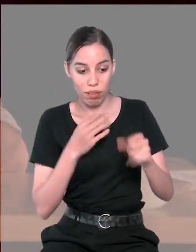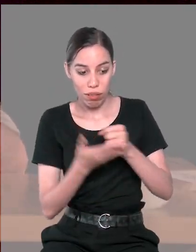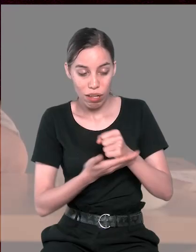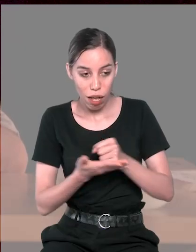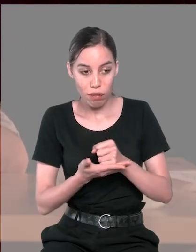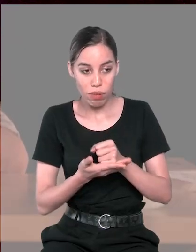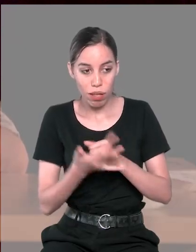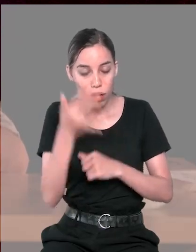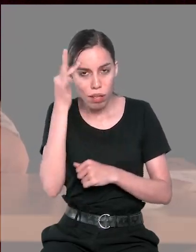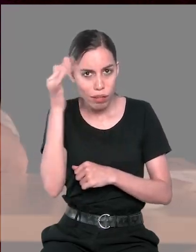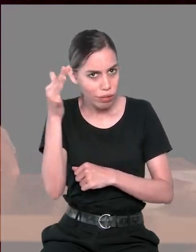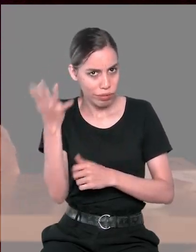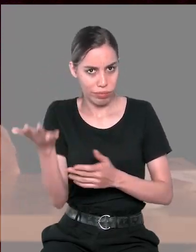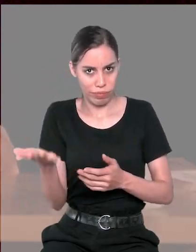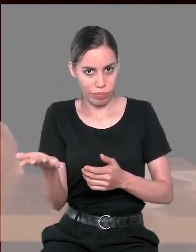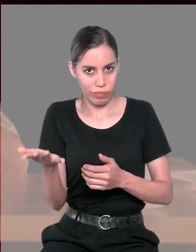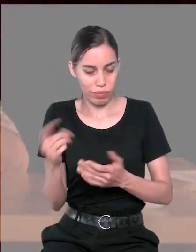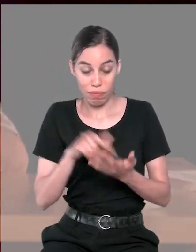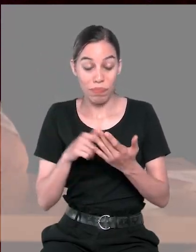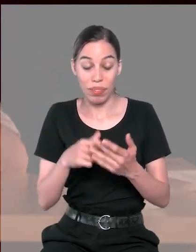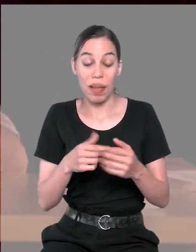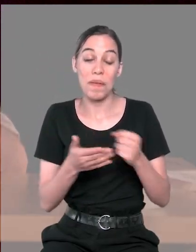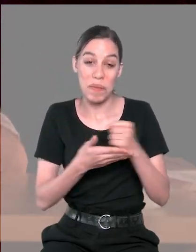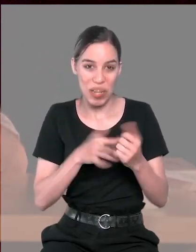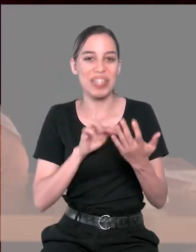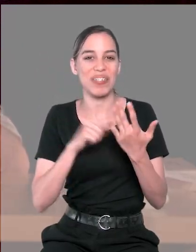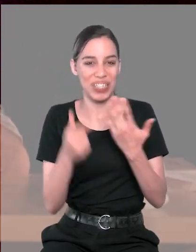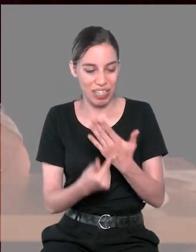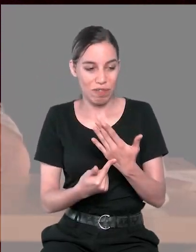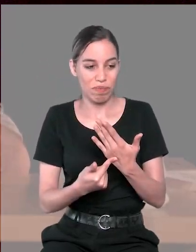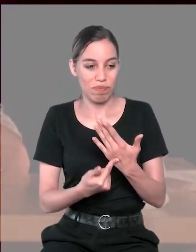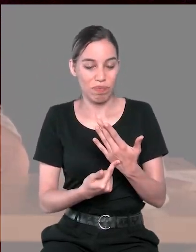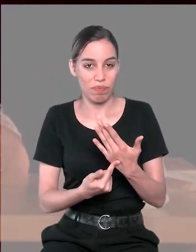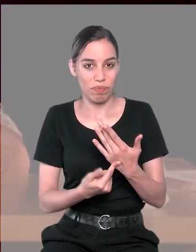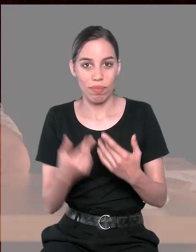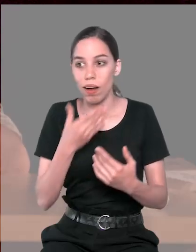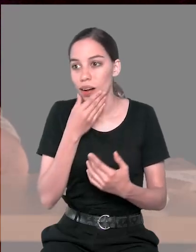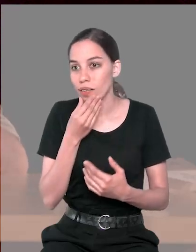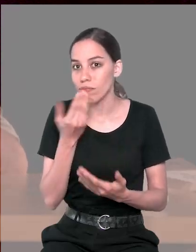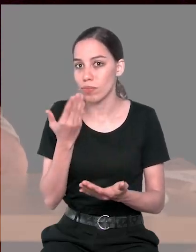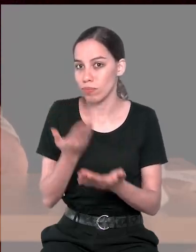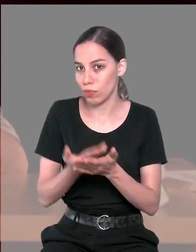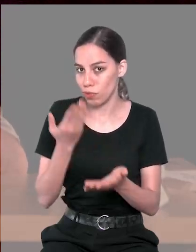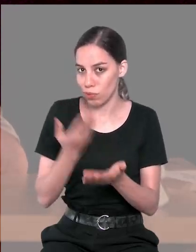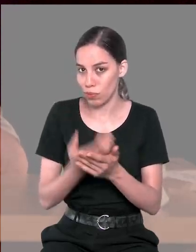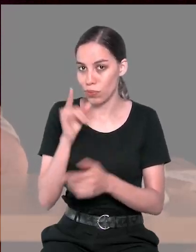fundamento metafórico. Mesmo a matemática. E mais, o Valéry era fascinado. O que ele foi estudar?